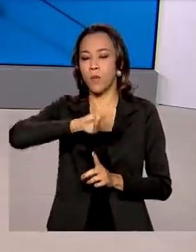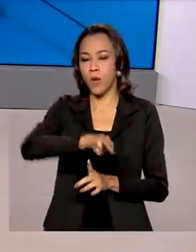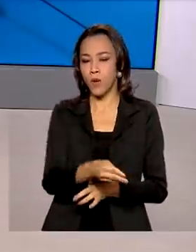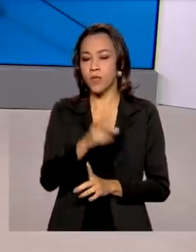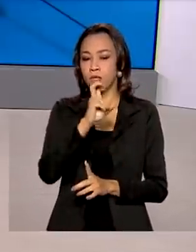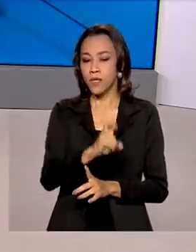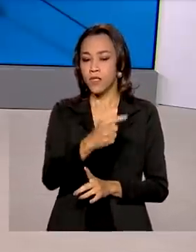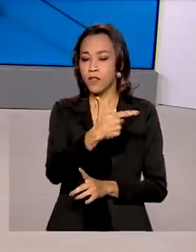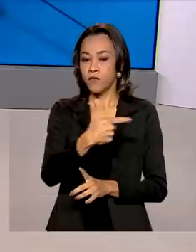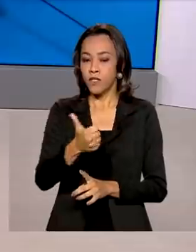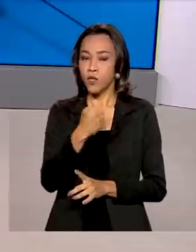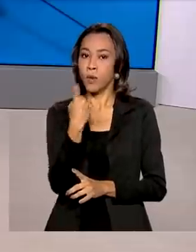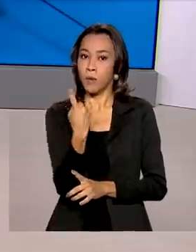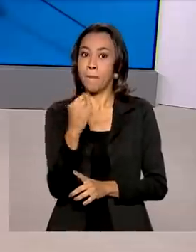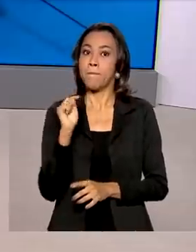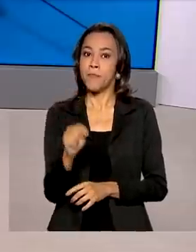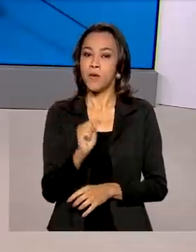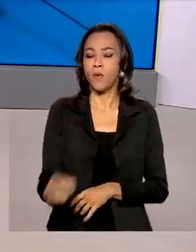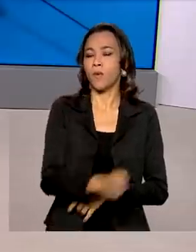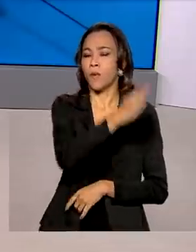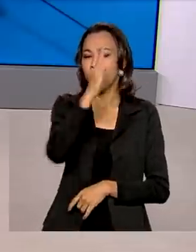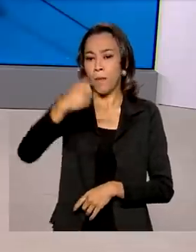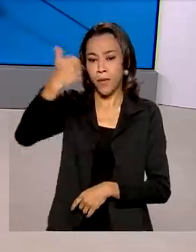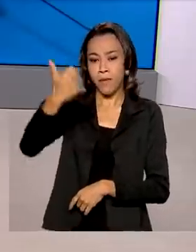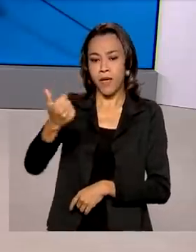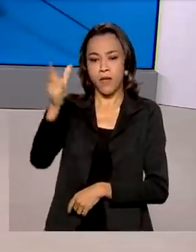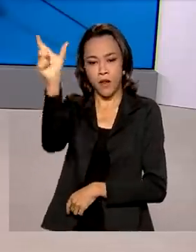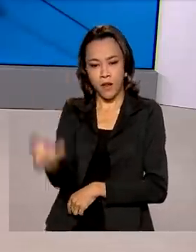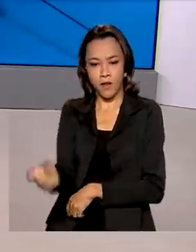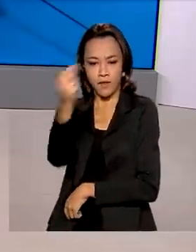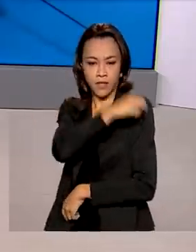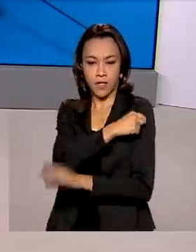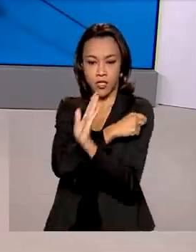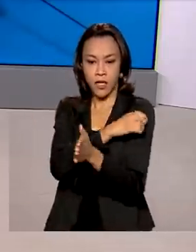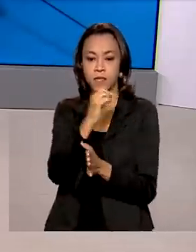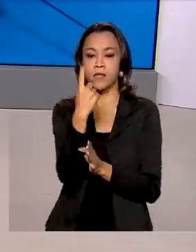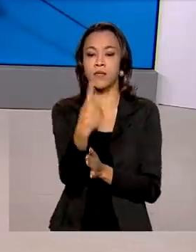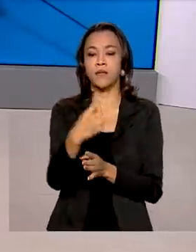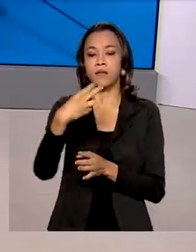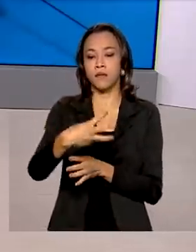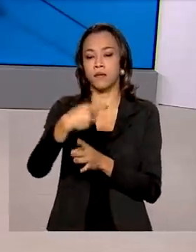195.521.000. As pessoas vacinadas com a primeira dose,